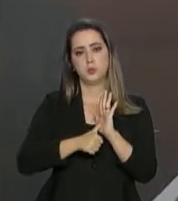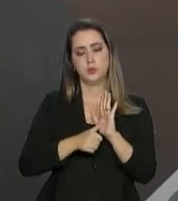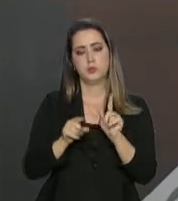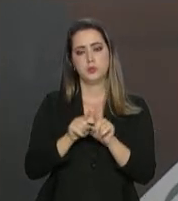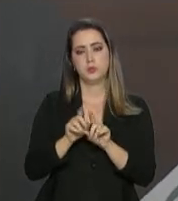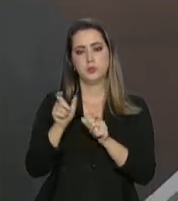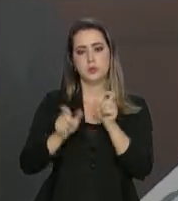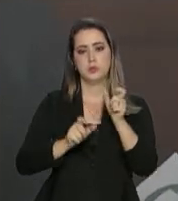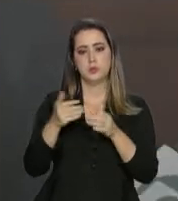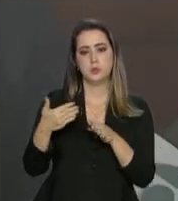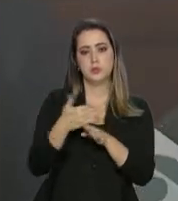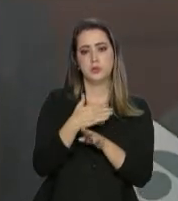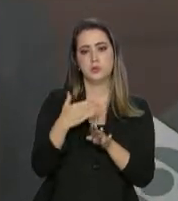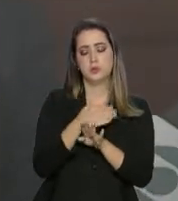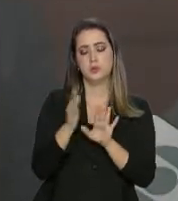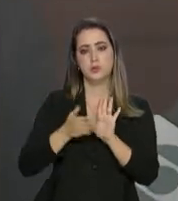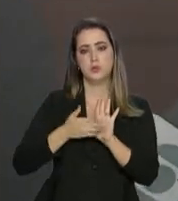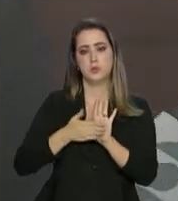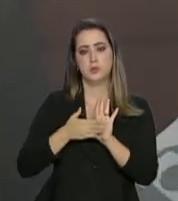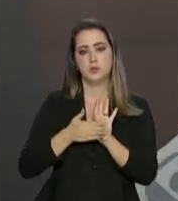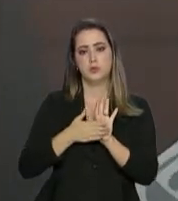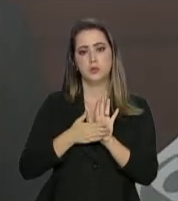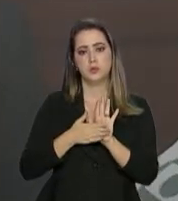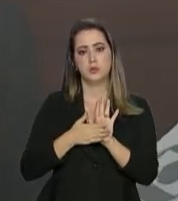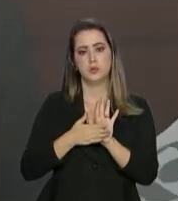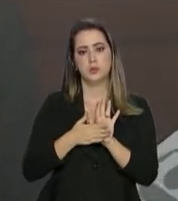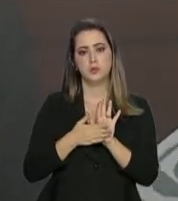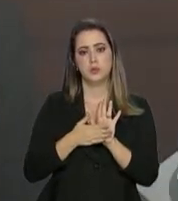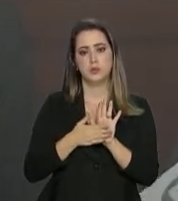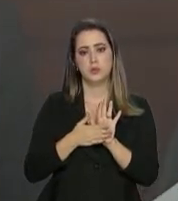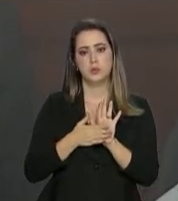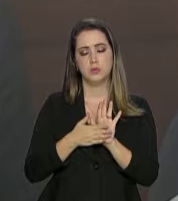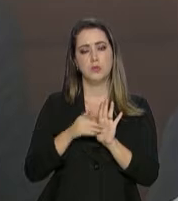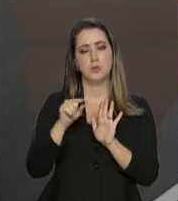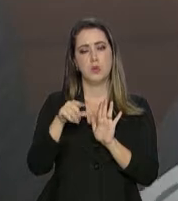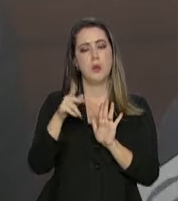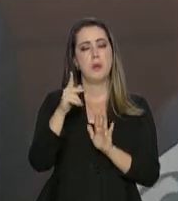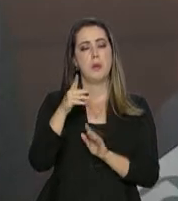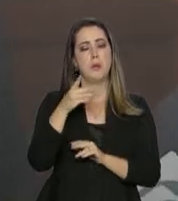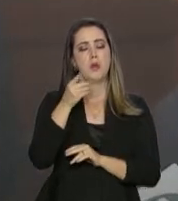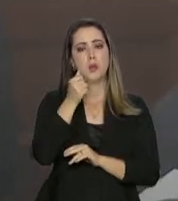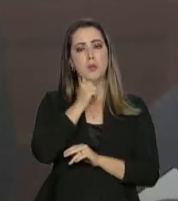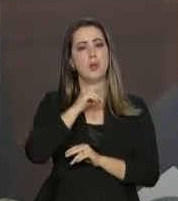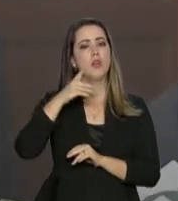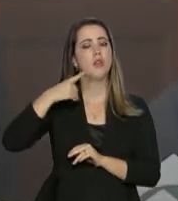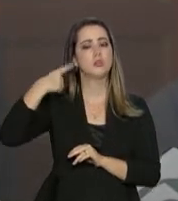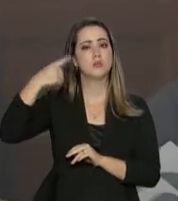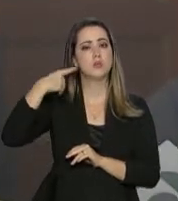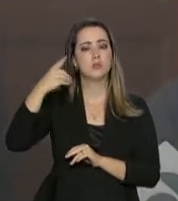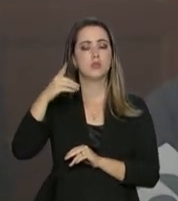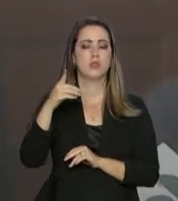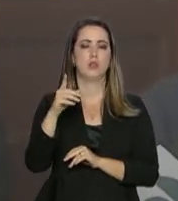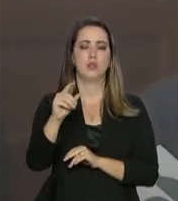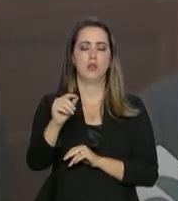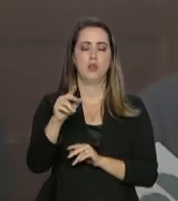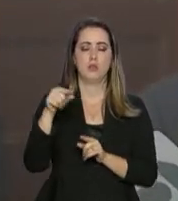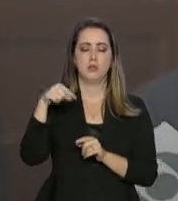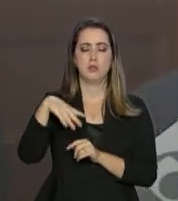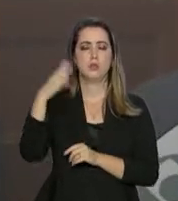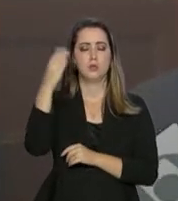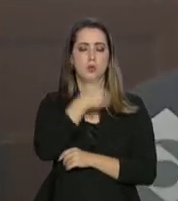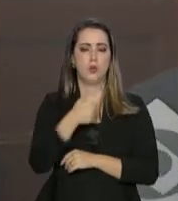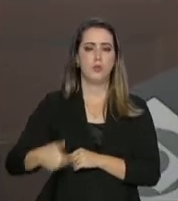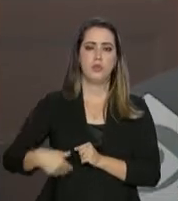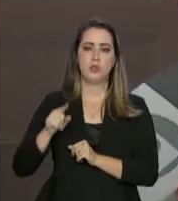esses refugiados até proposta da senhora a procuradora geral da república que nós acolhemos expedimos um decreto